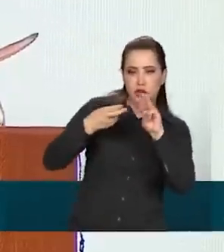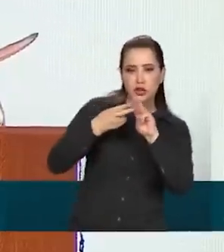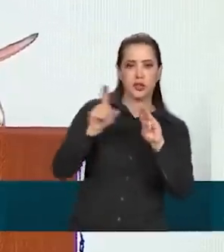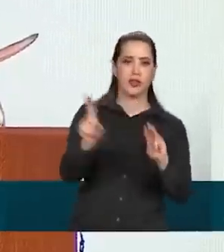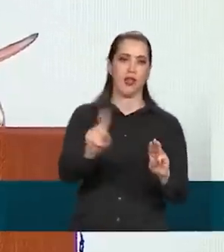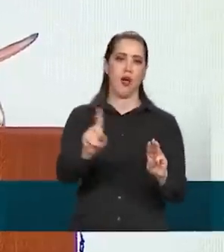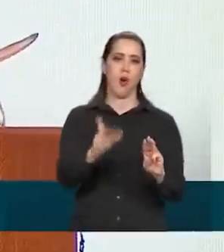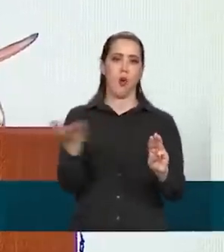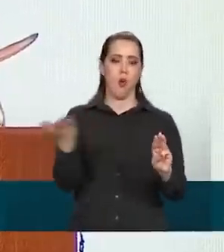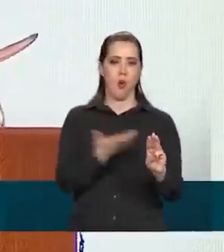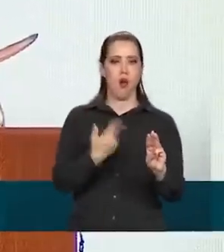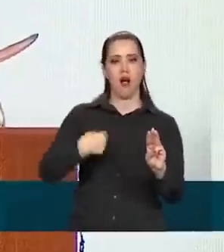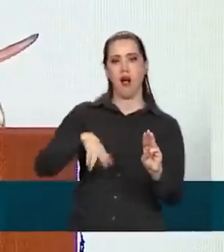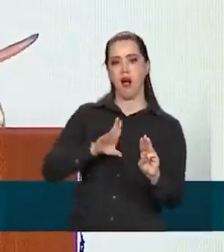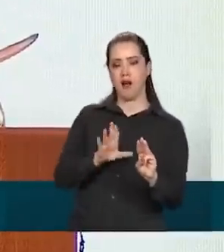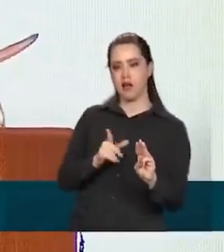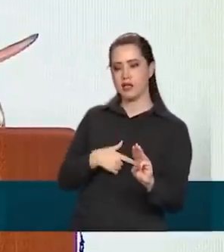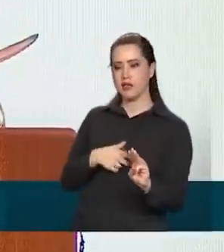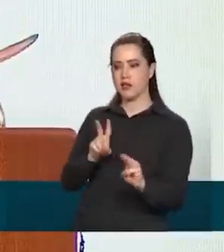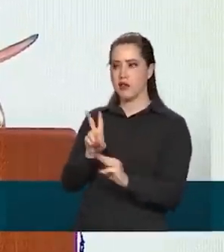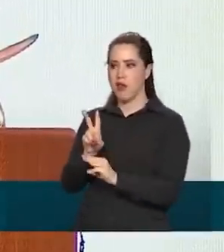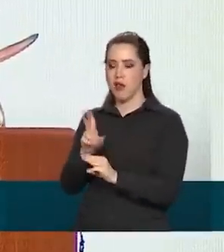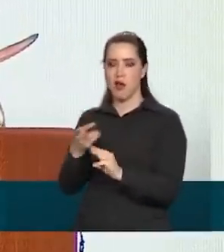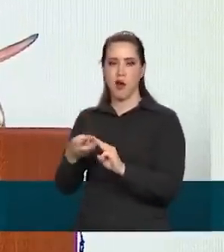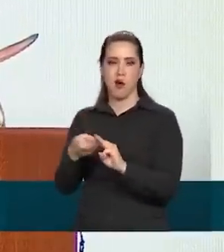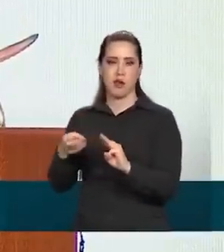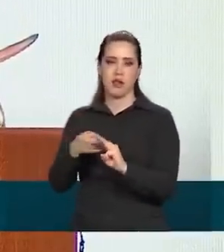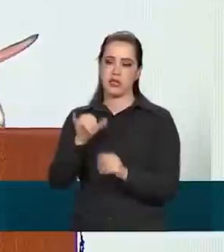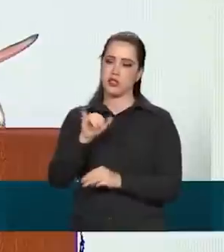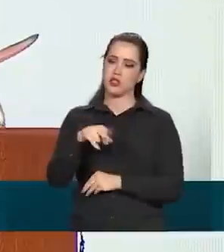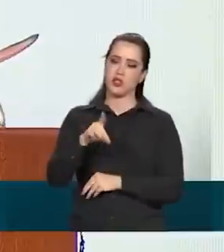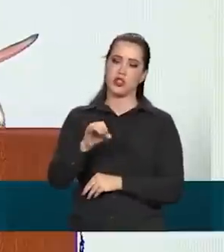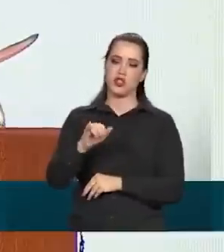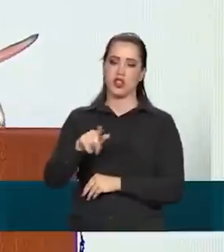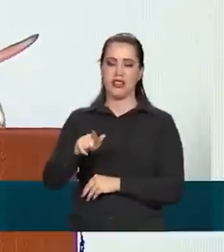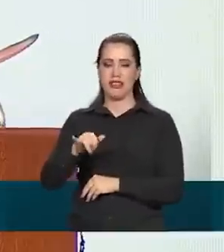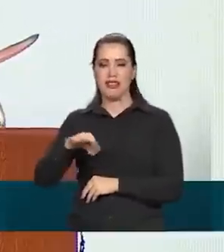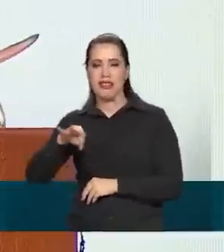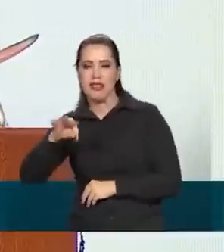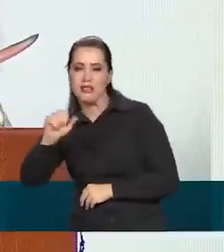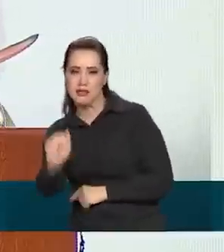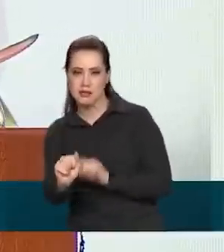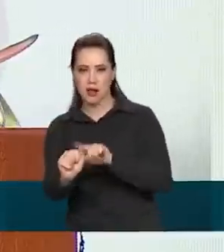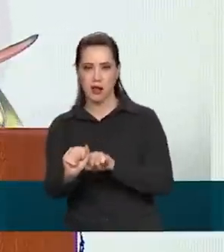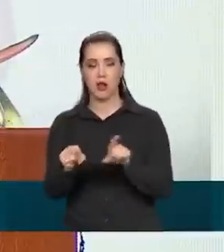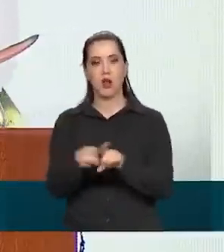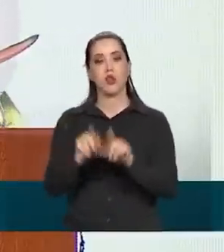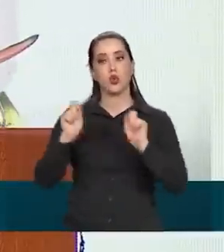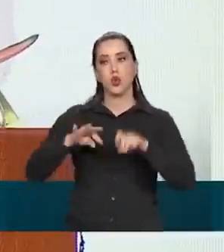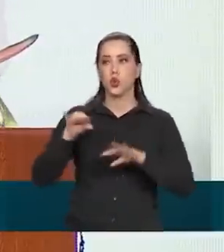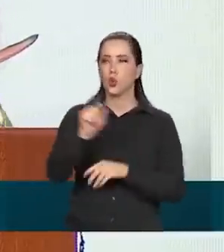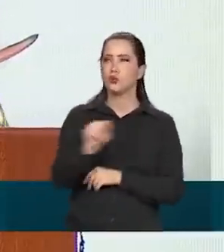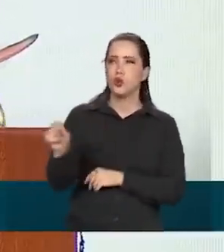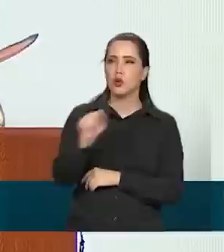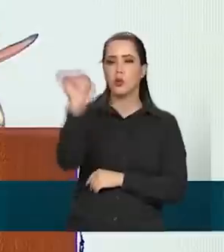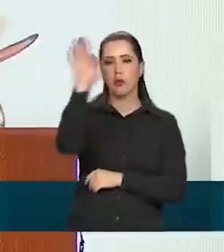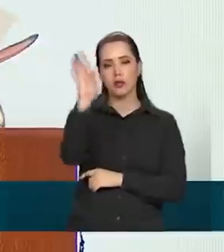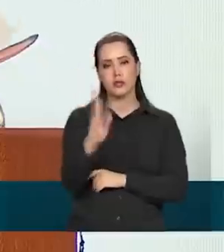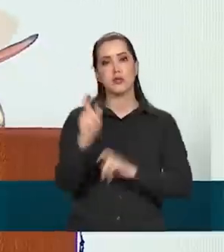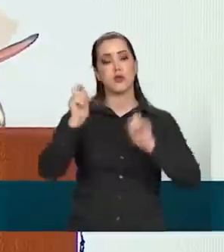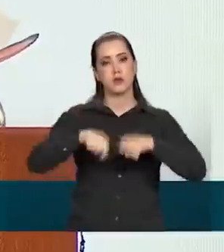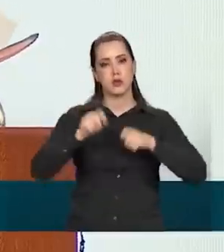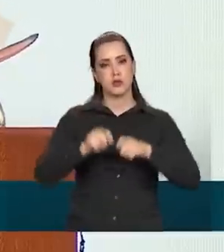não mais uma política indigenista, em todo o território nacional, com o potencial de fazer frente